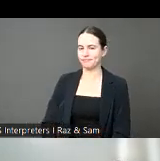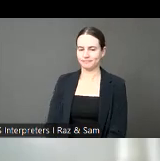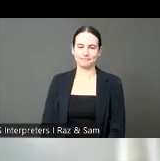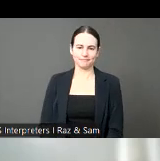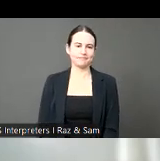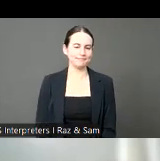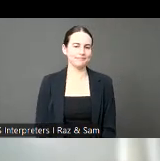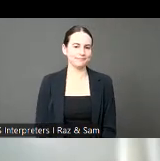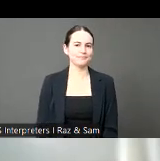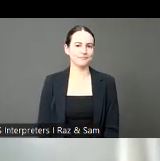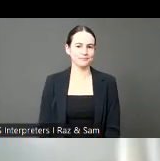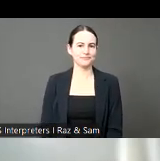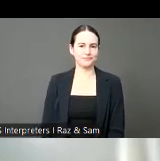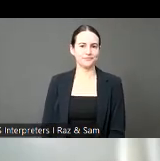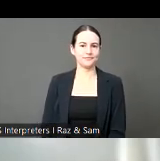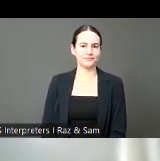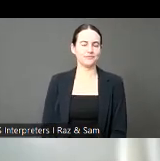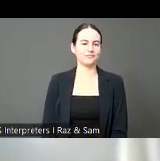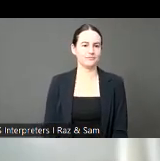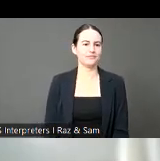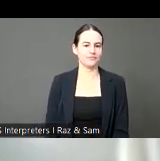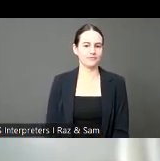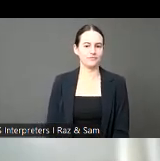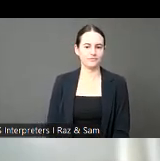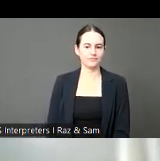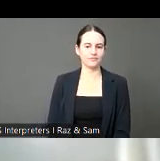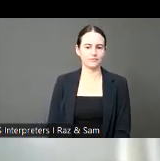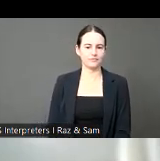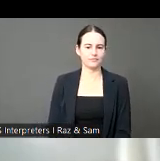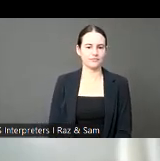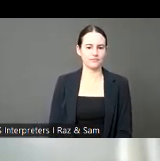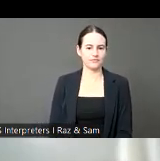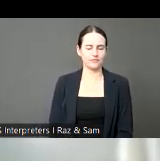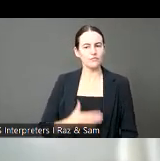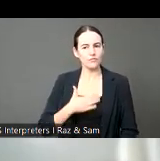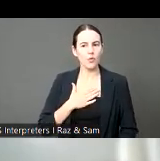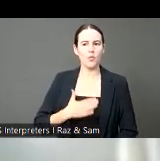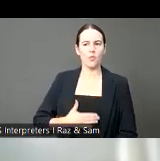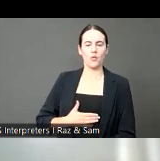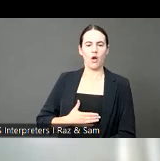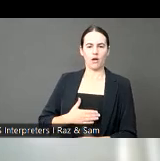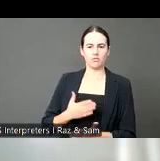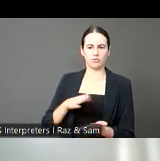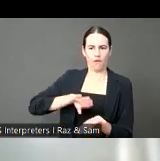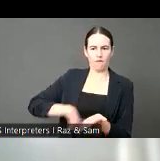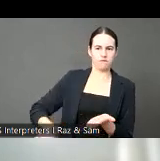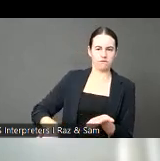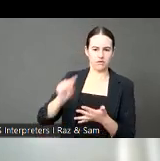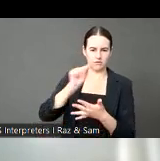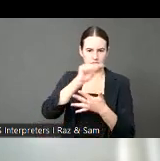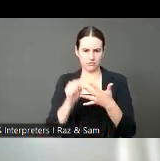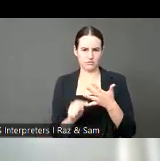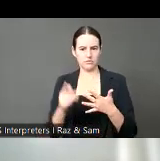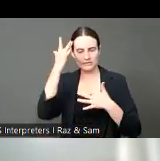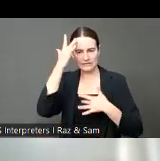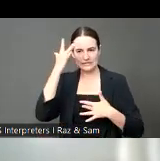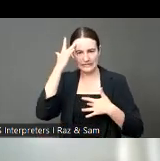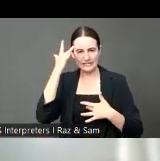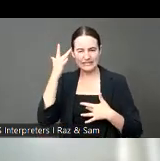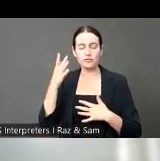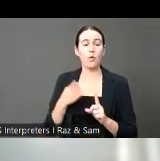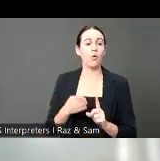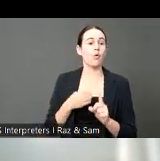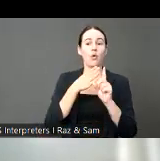para eliminação de doenças determinadas socialmente, ele tem aí 4 principais objetivos. O primeiro é integrar as políticas